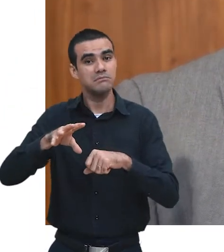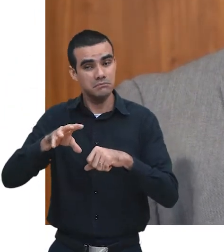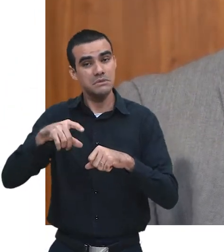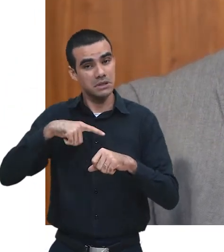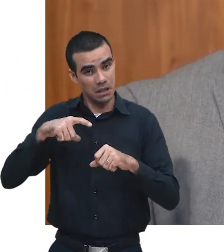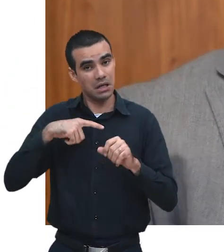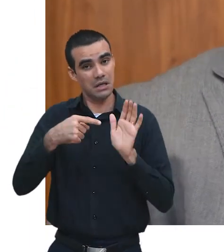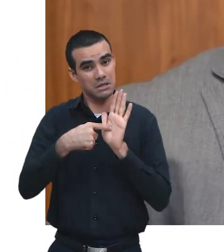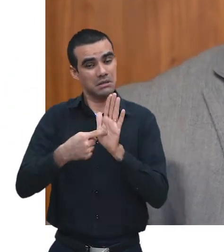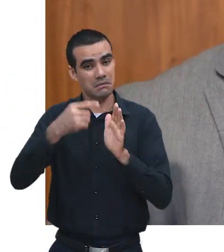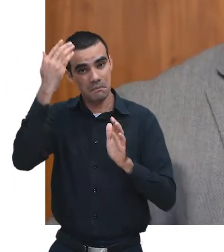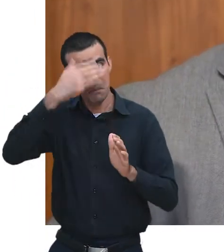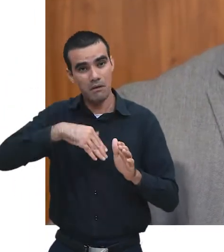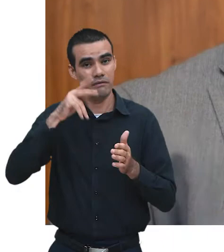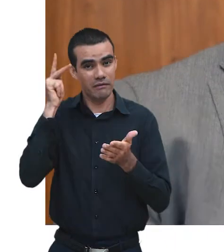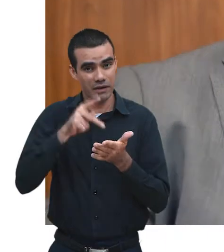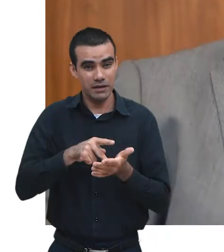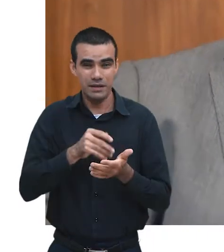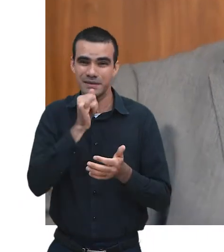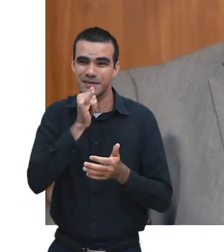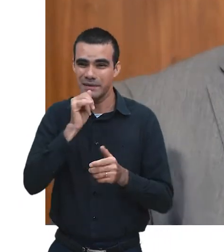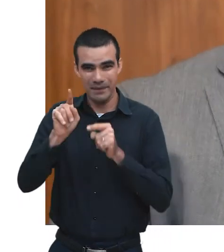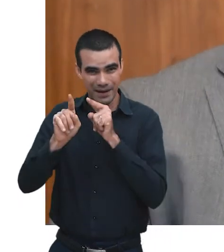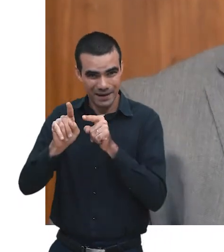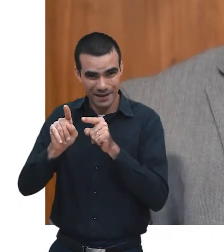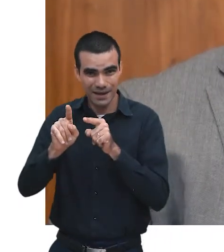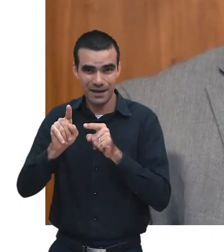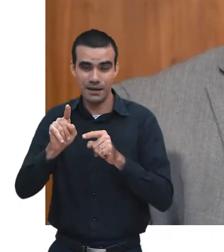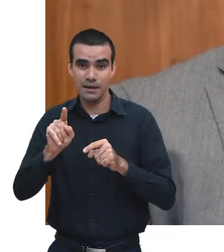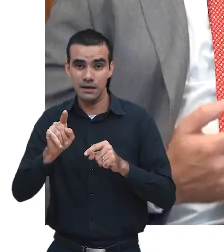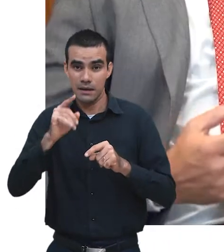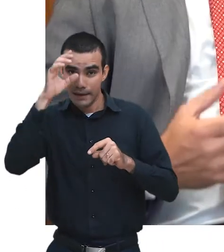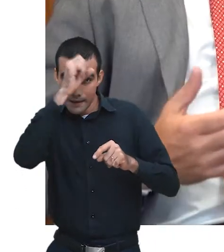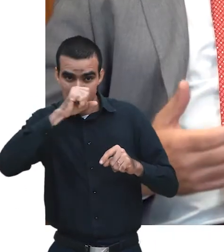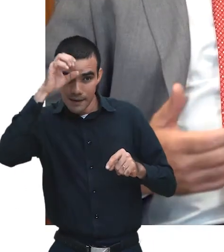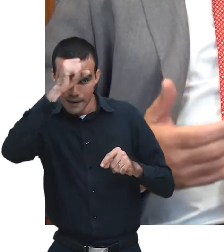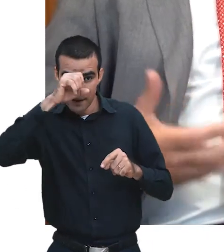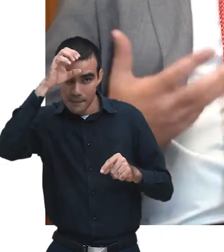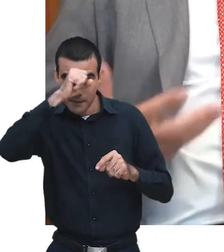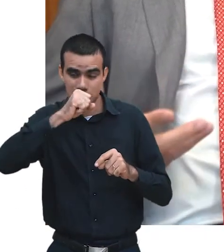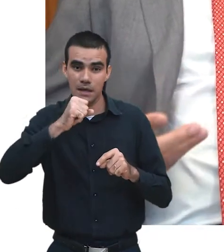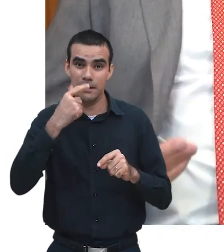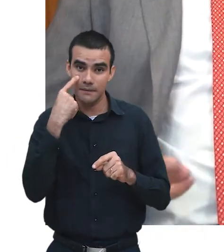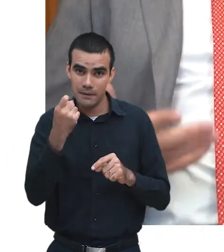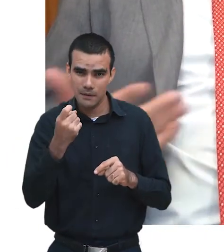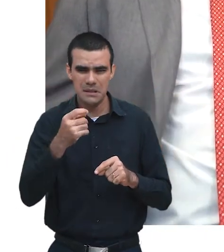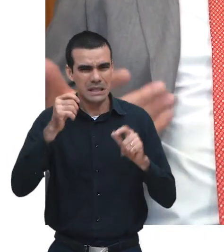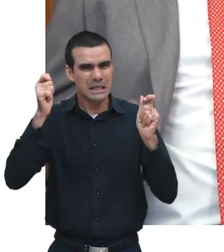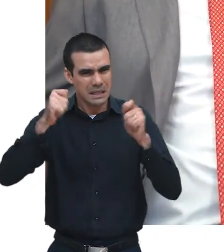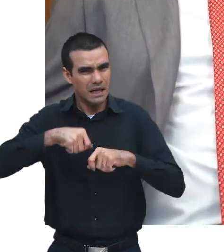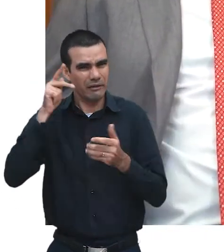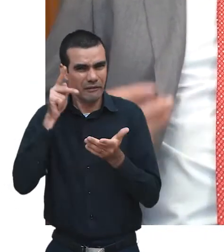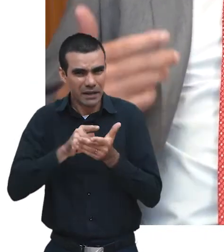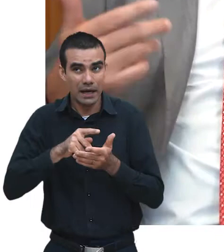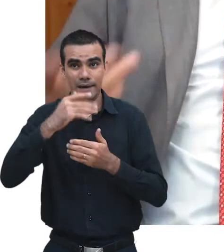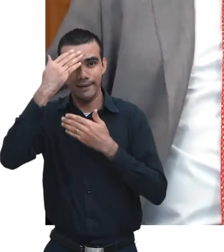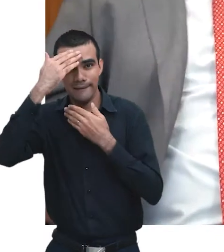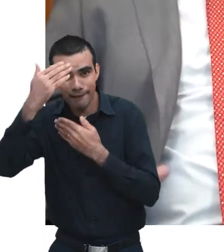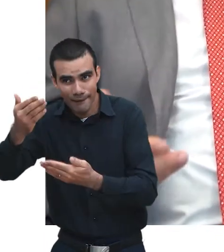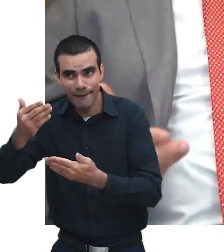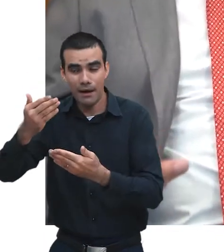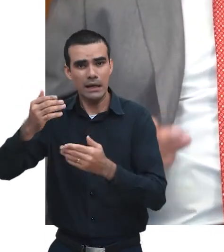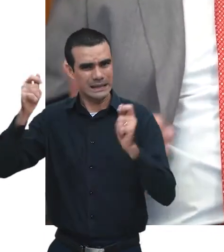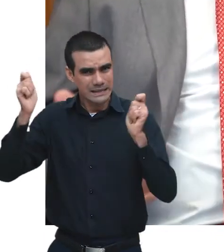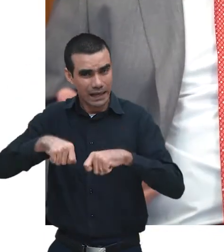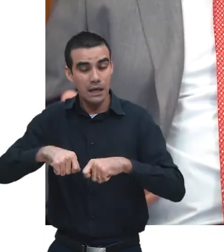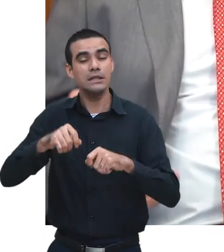muito boa mostrando que aqueles que fazem um programa para aprender a perdoar, olha que coisa interessante, quer dizer que é possível tornar-se